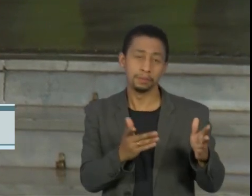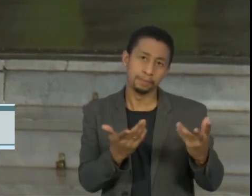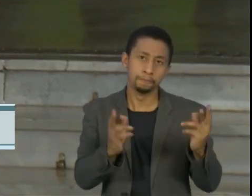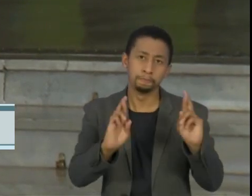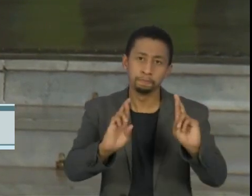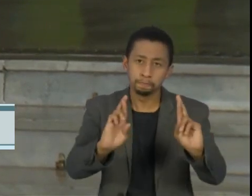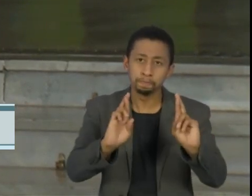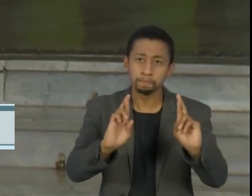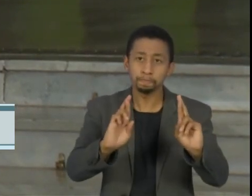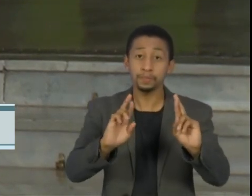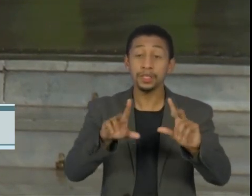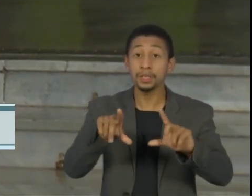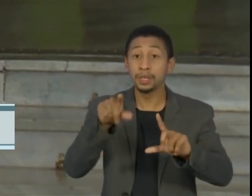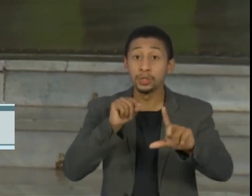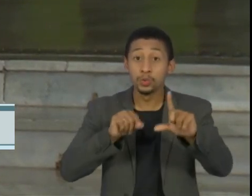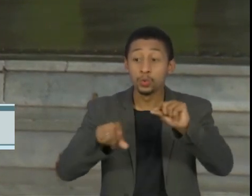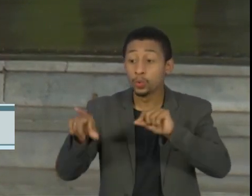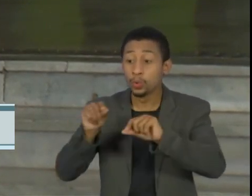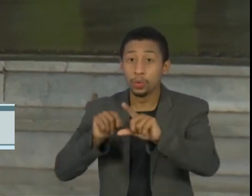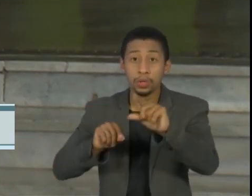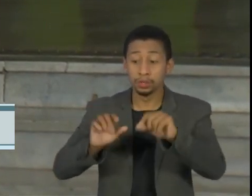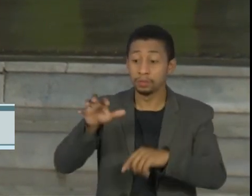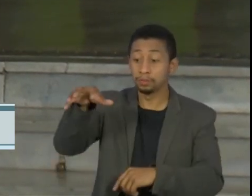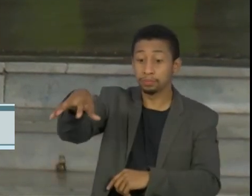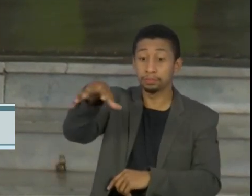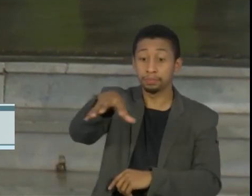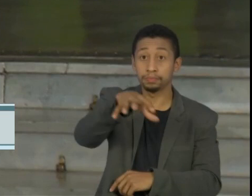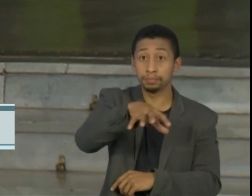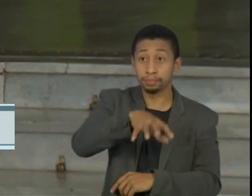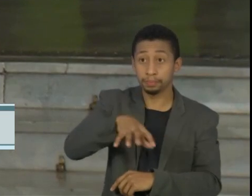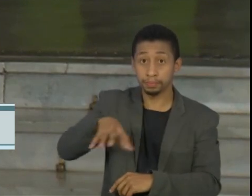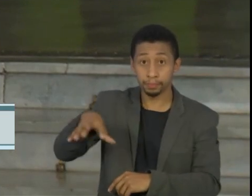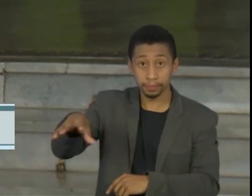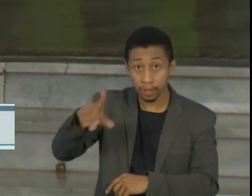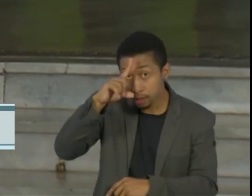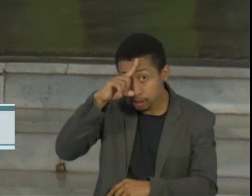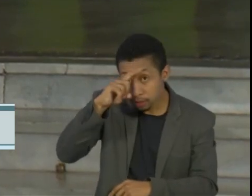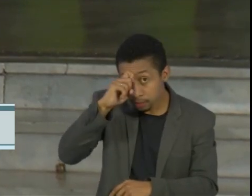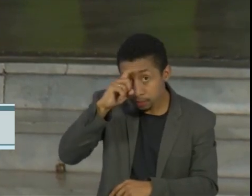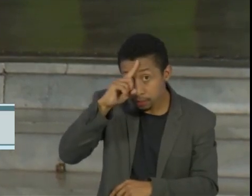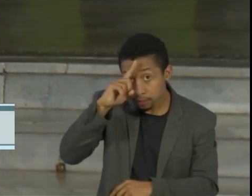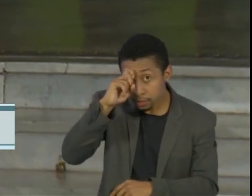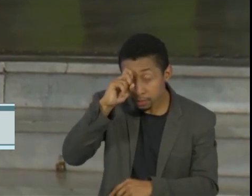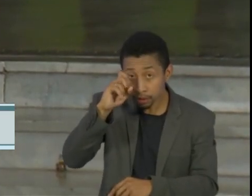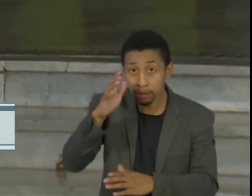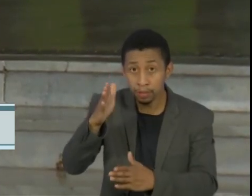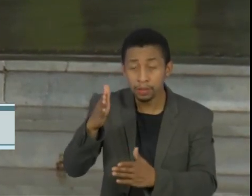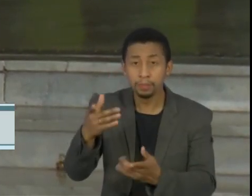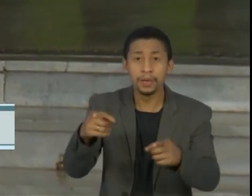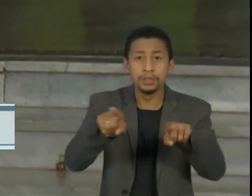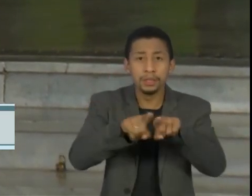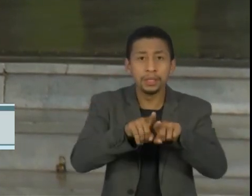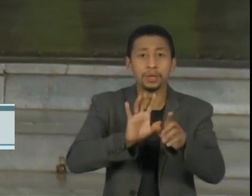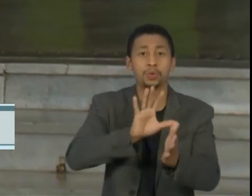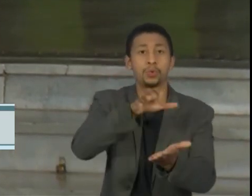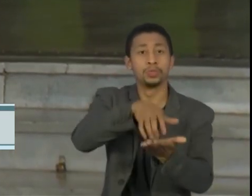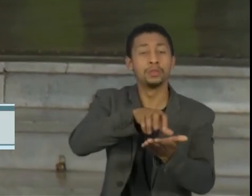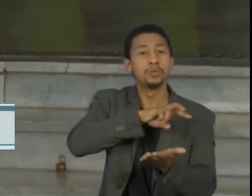a escolha desses centros, são centros que já participam, juntamente com o Butantan, em outros